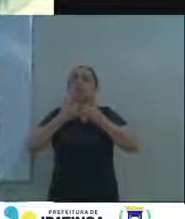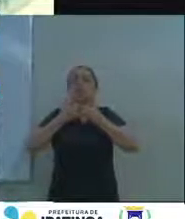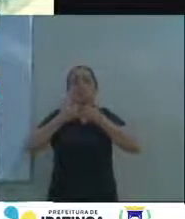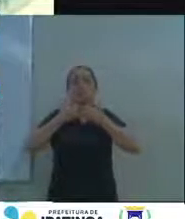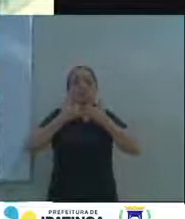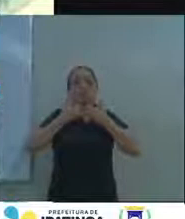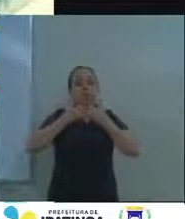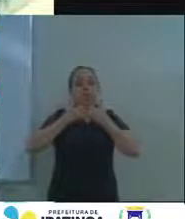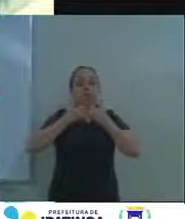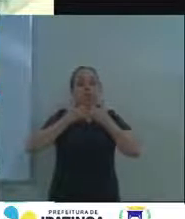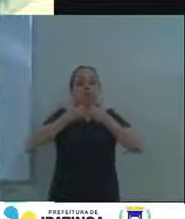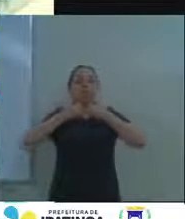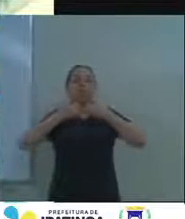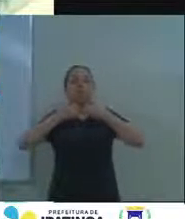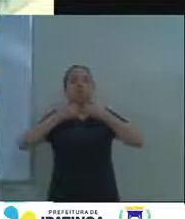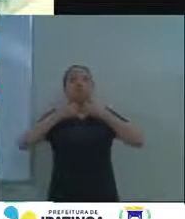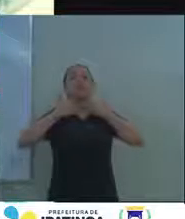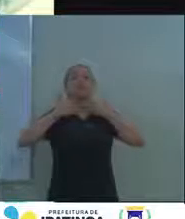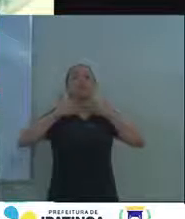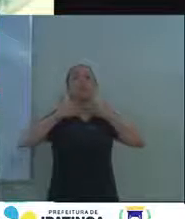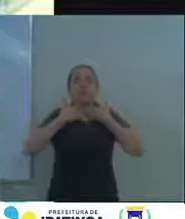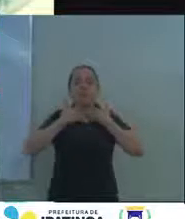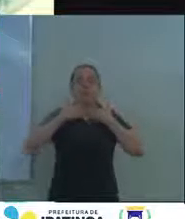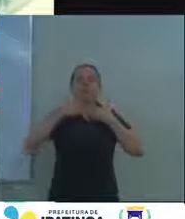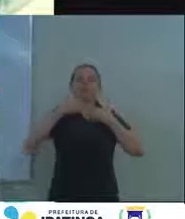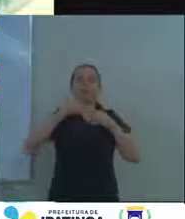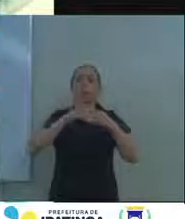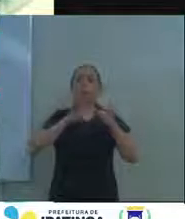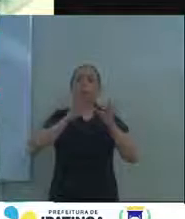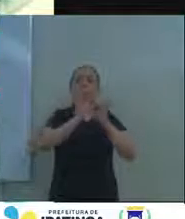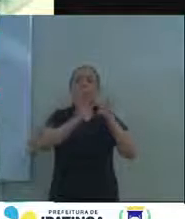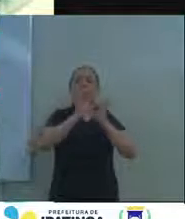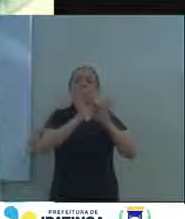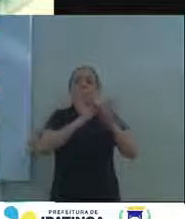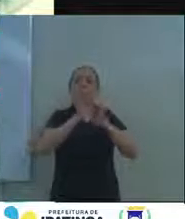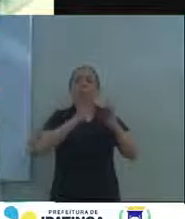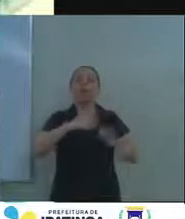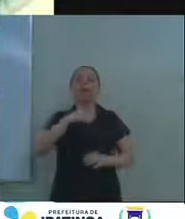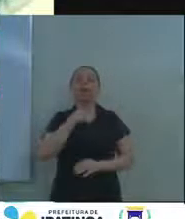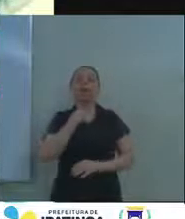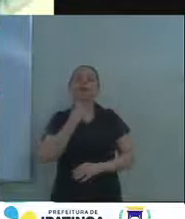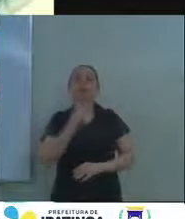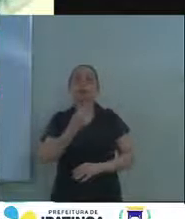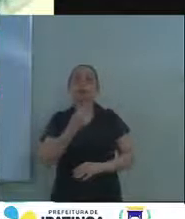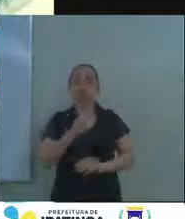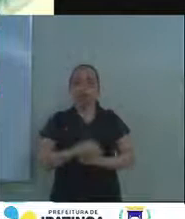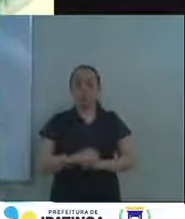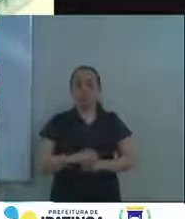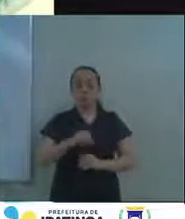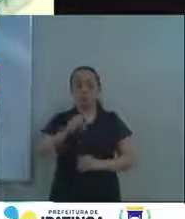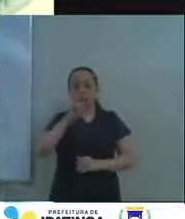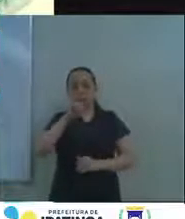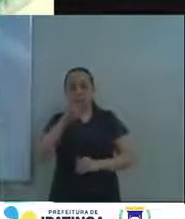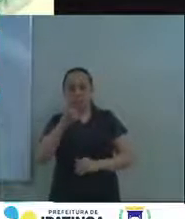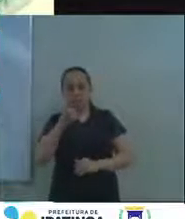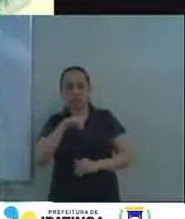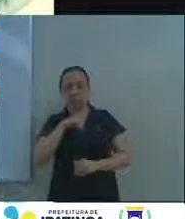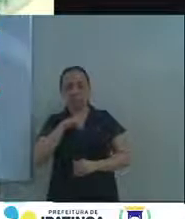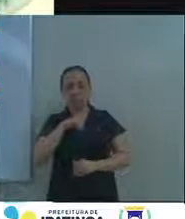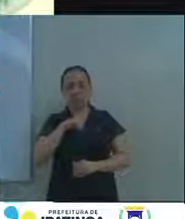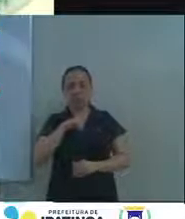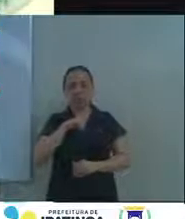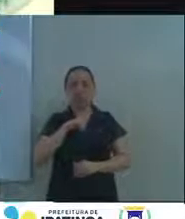alongá-la para eu utilizar, para eu preparar para utilizar. Se eu tenho uma